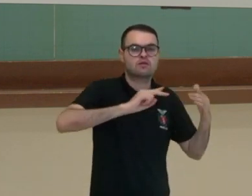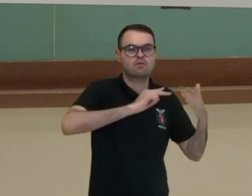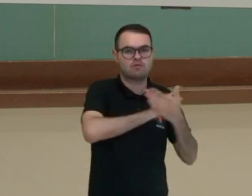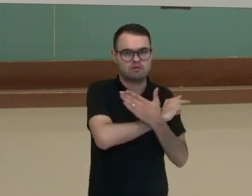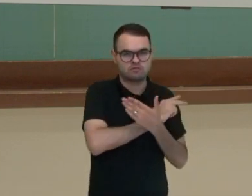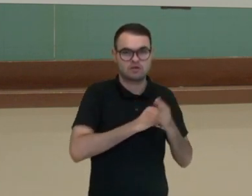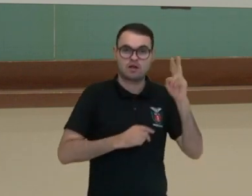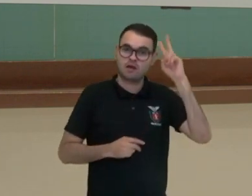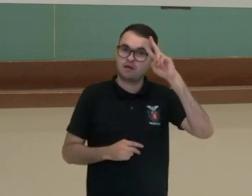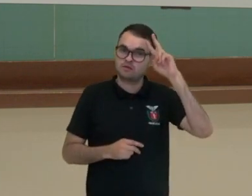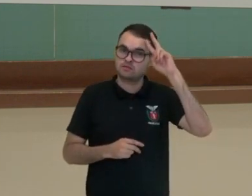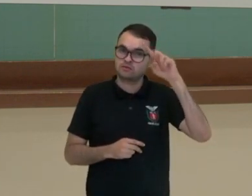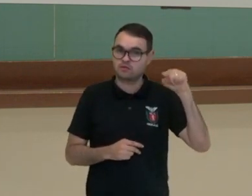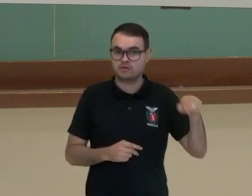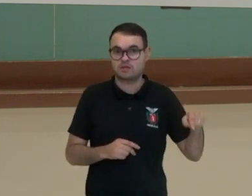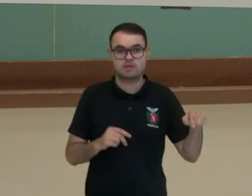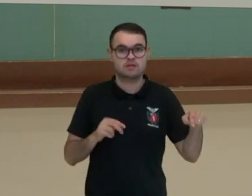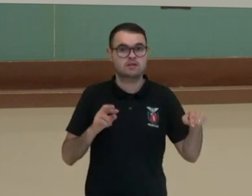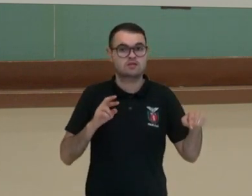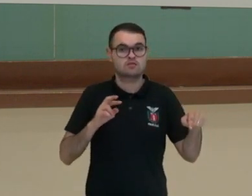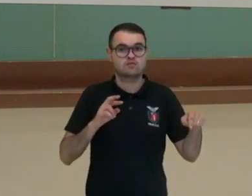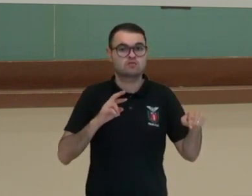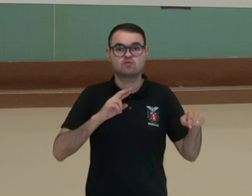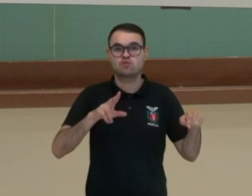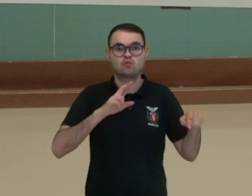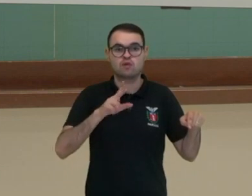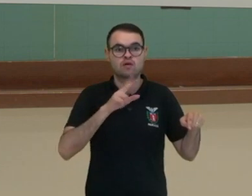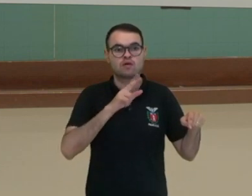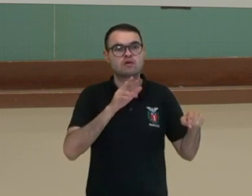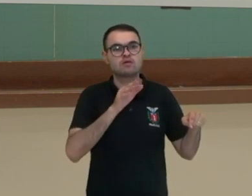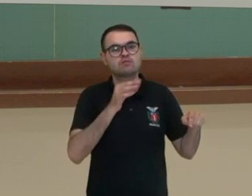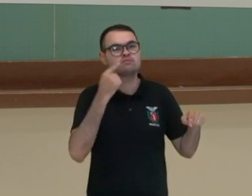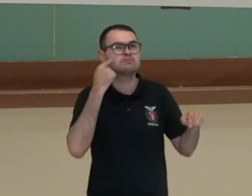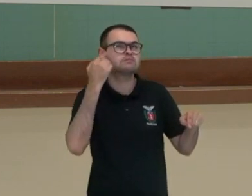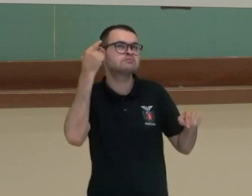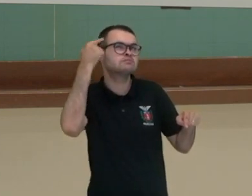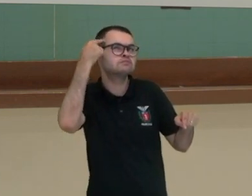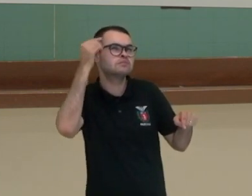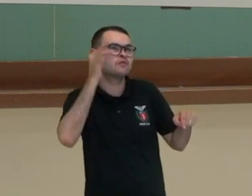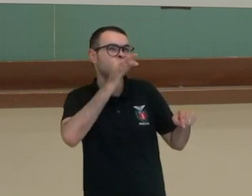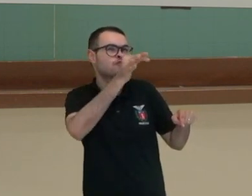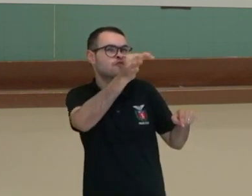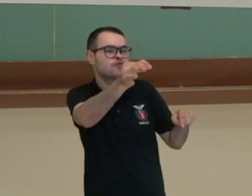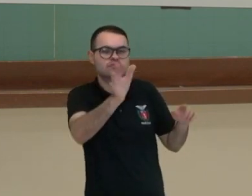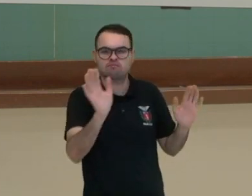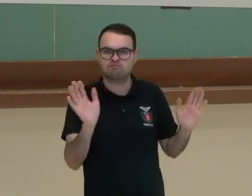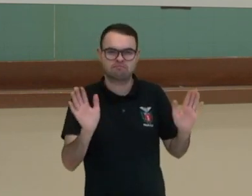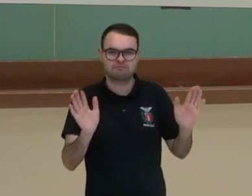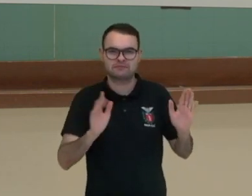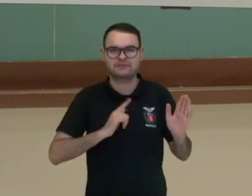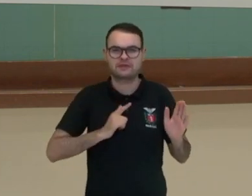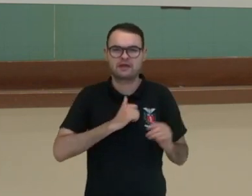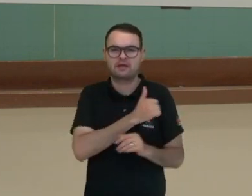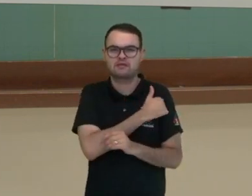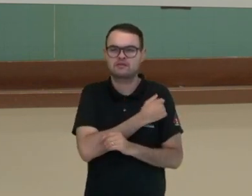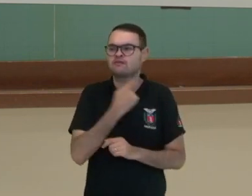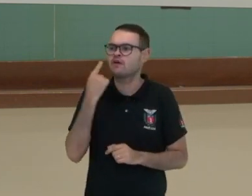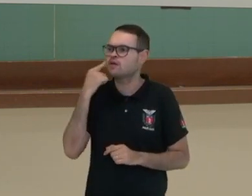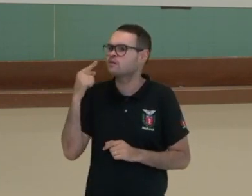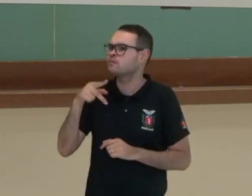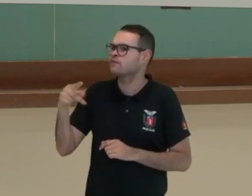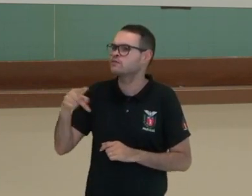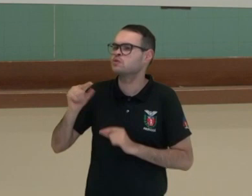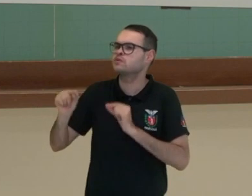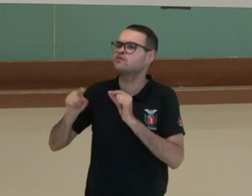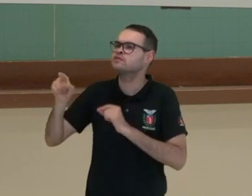A história não prevê o futuro, né? É muito comum aí quando eu encontro alguns alunos, eles perguntam, professor,